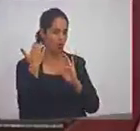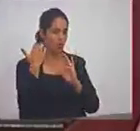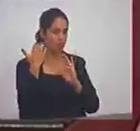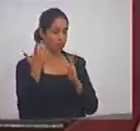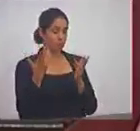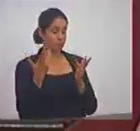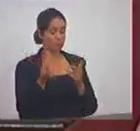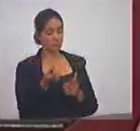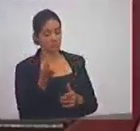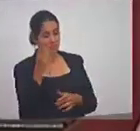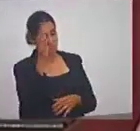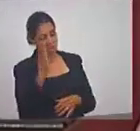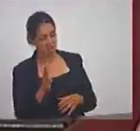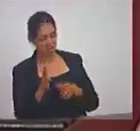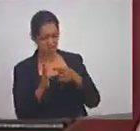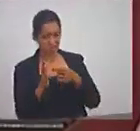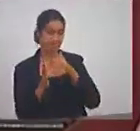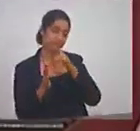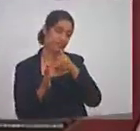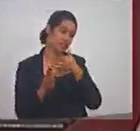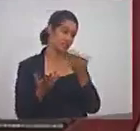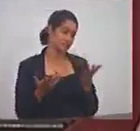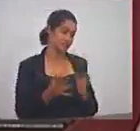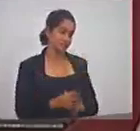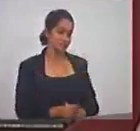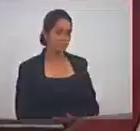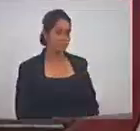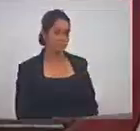Brasil, infelizmente é o que nós vamos ter que conviver. Muito obrigado.